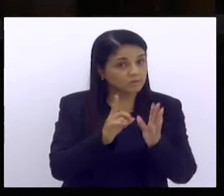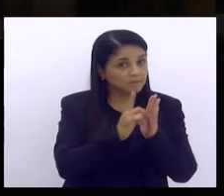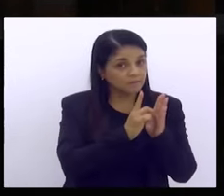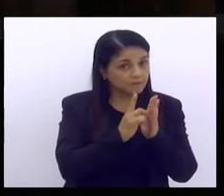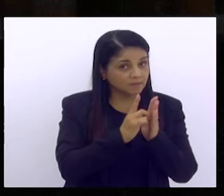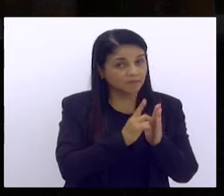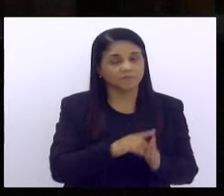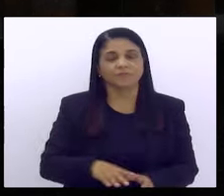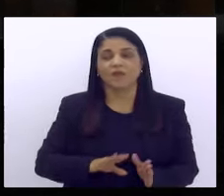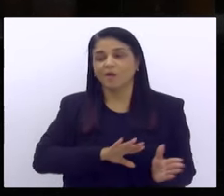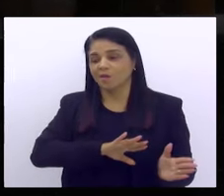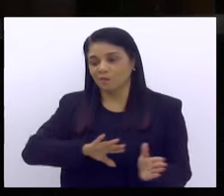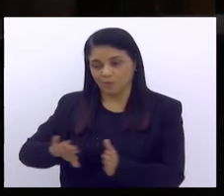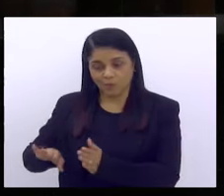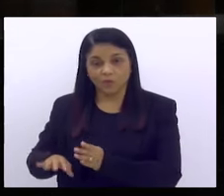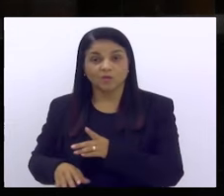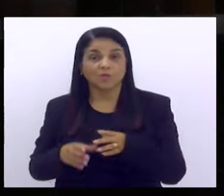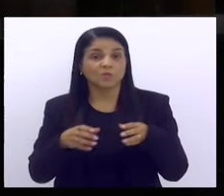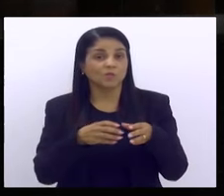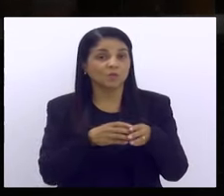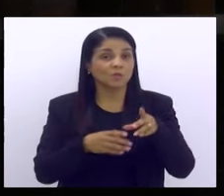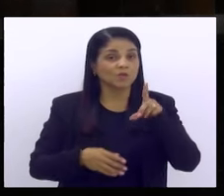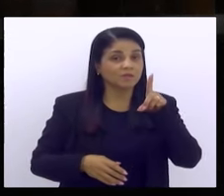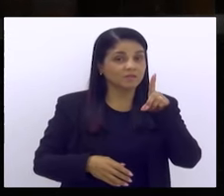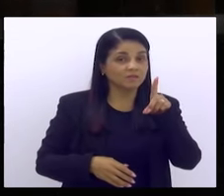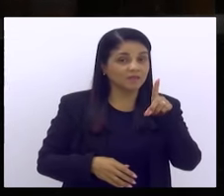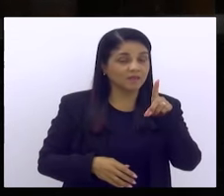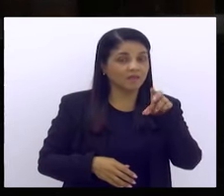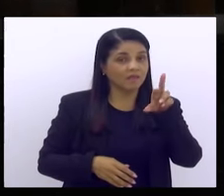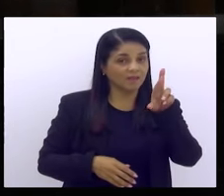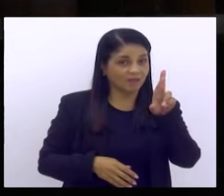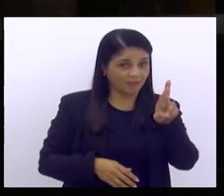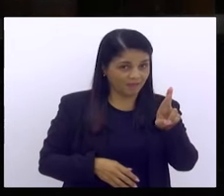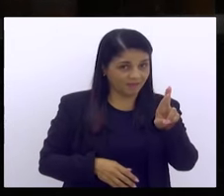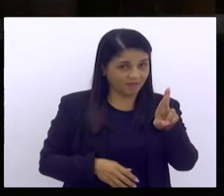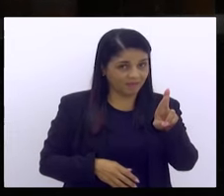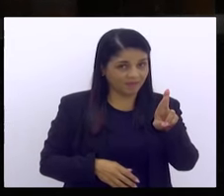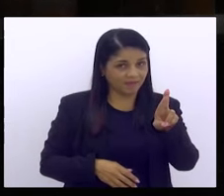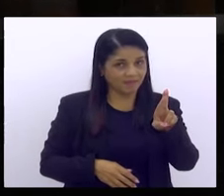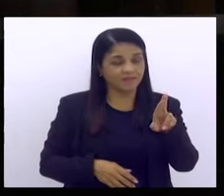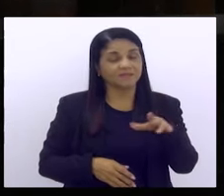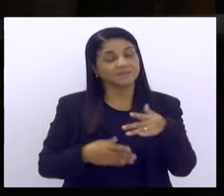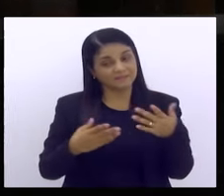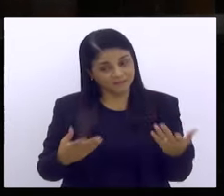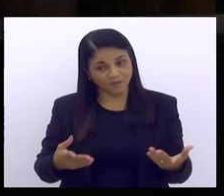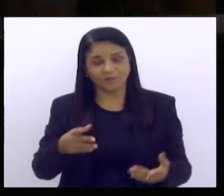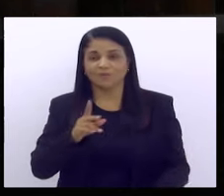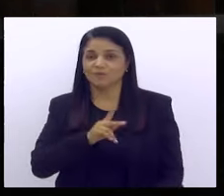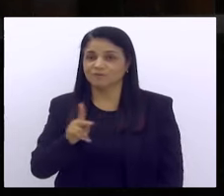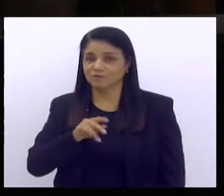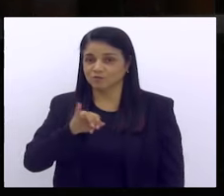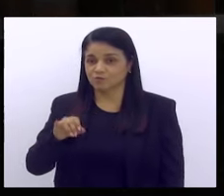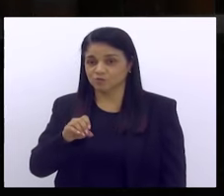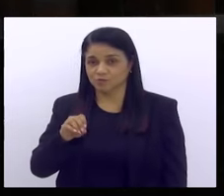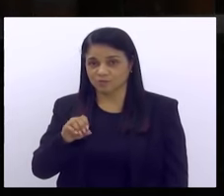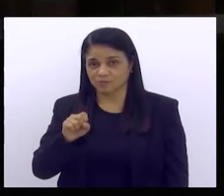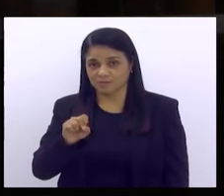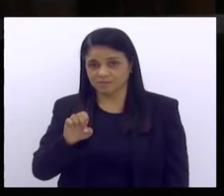no DR, senhor presidente, professor Josemar. Está